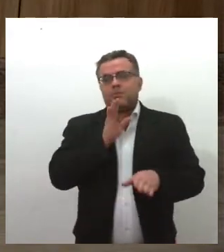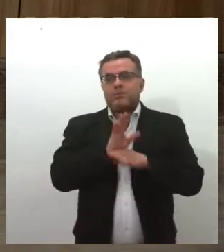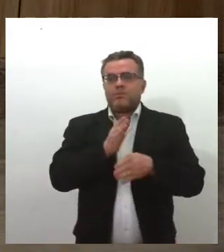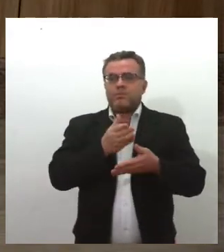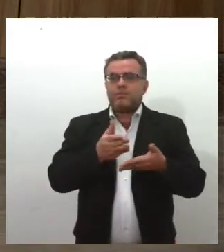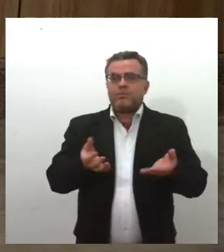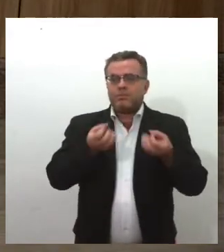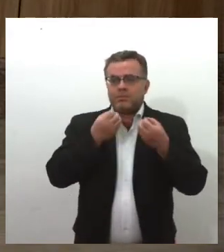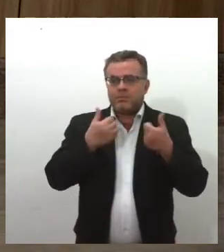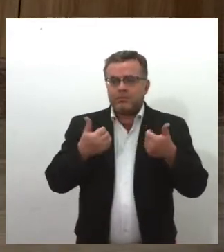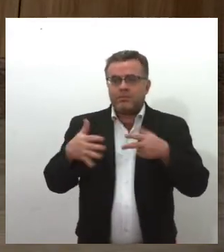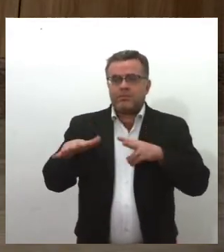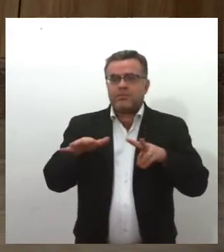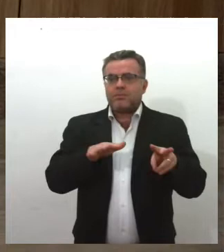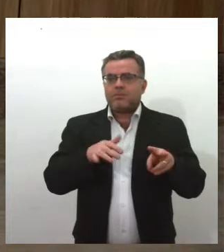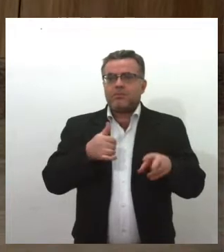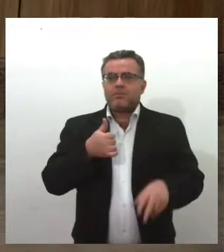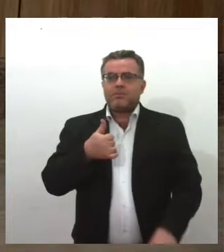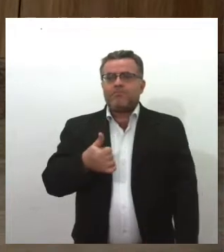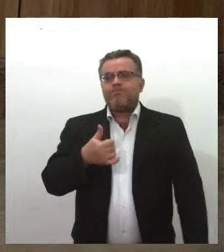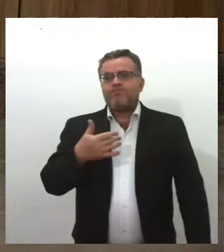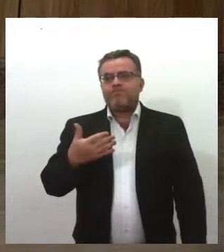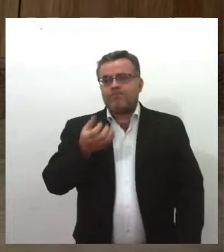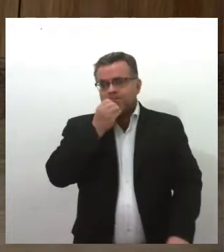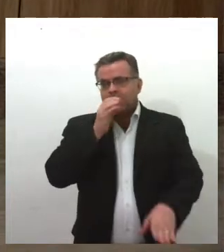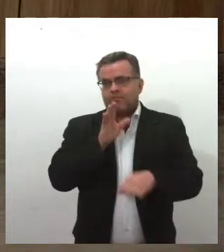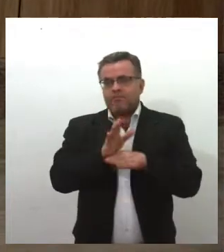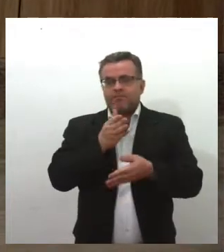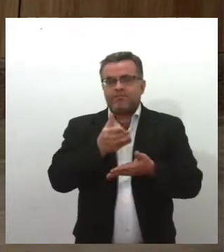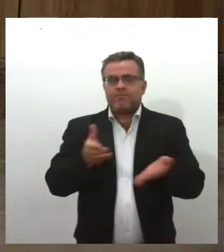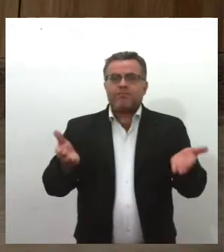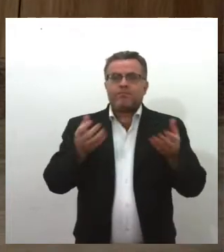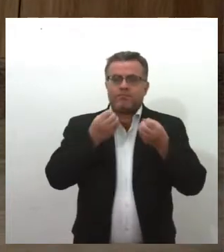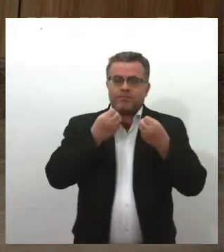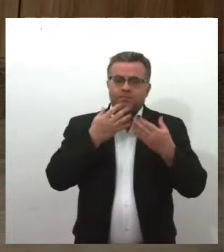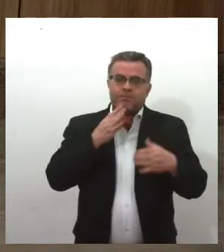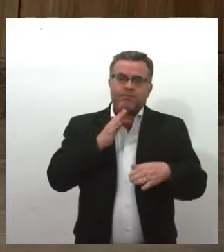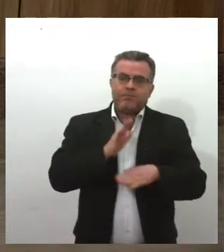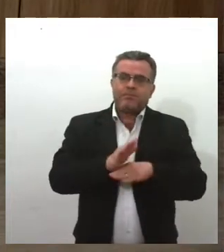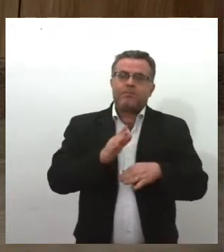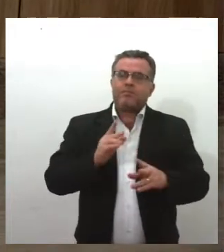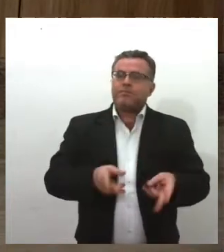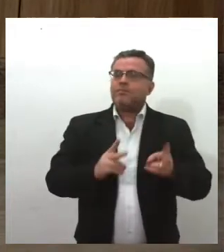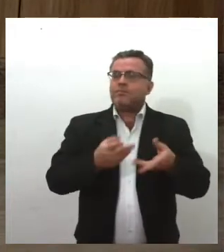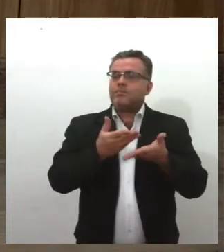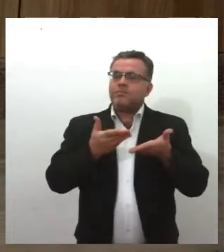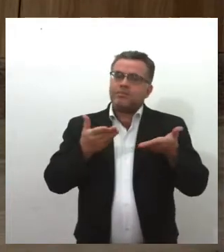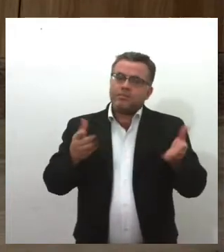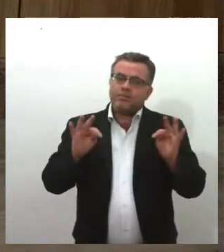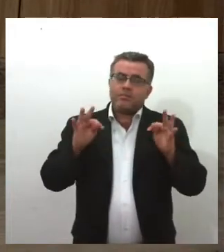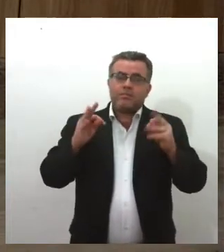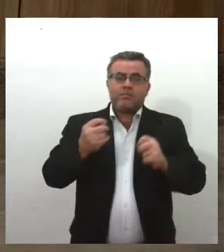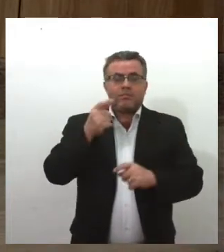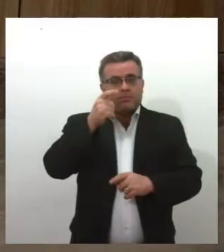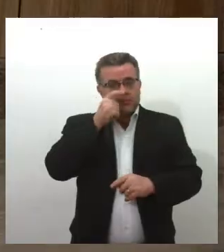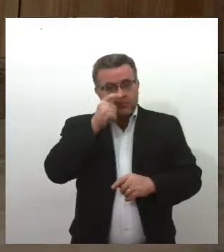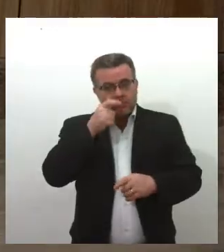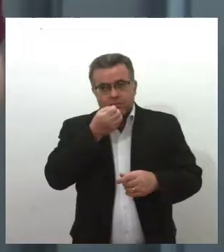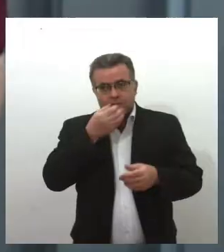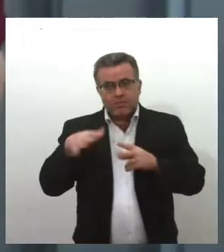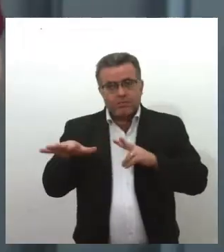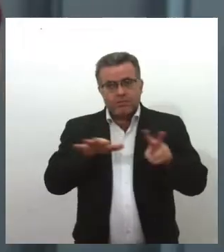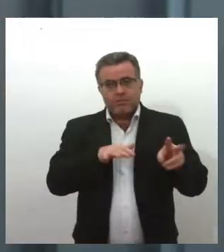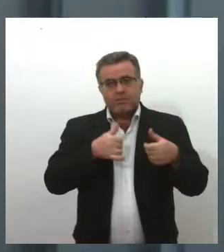semana. Boa tarde, Sara Medeiros. Boa tarde, Kátia Santana, os nossos telespectadores. Boa semana para vocês